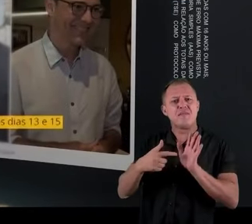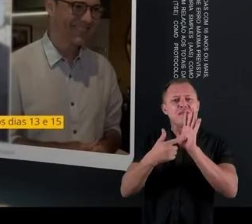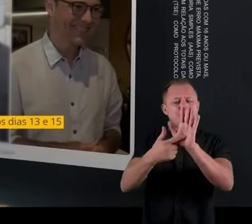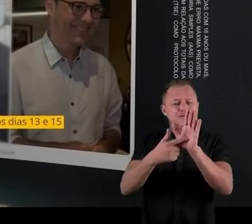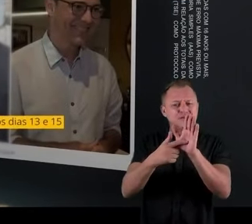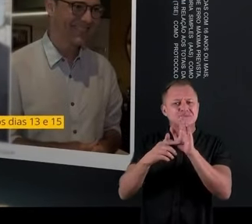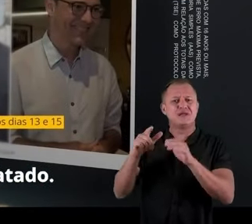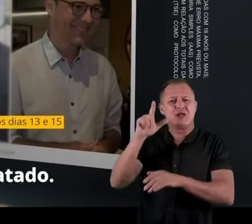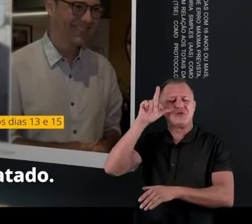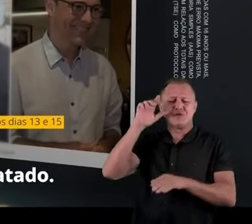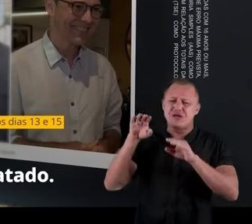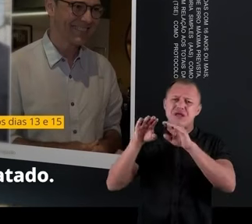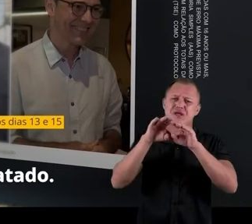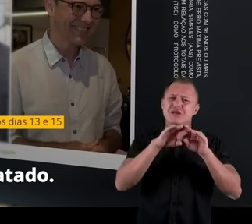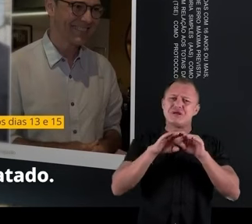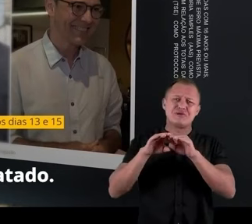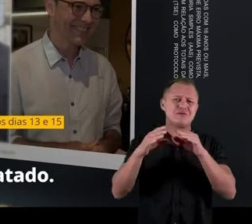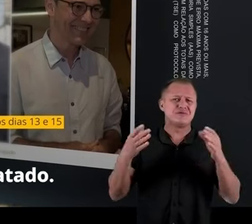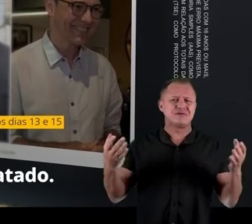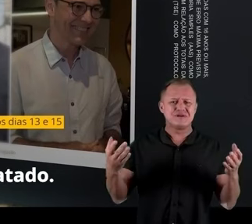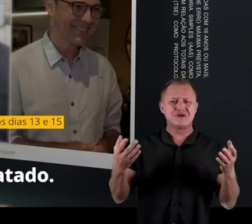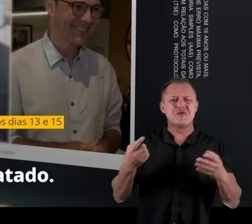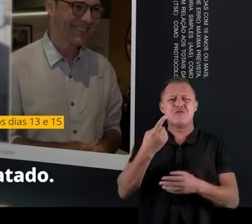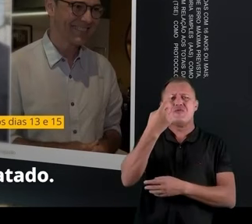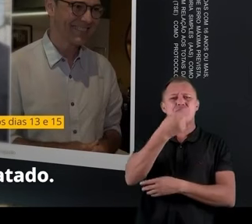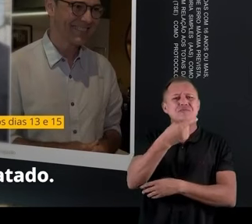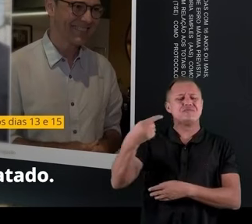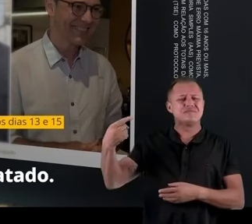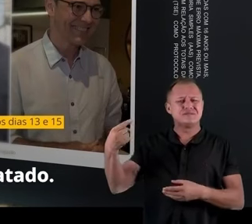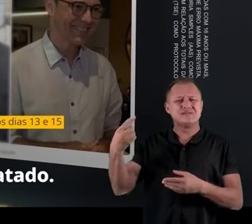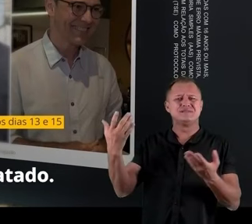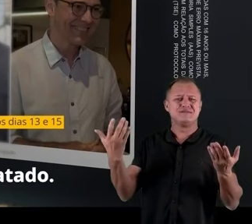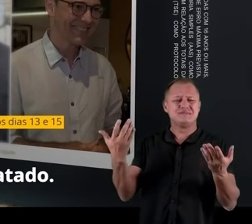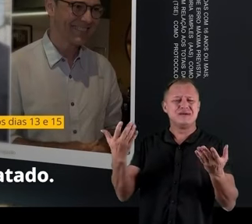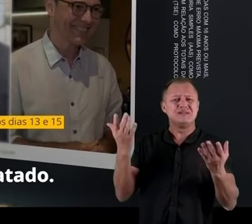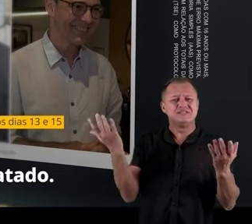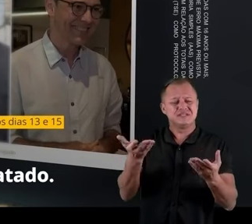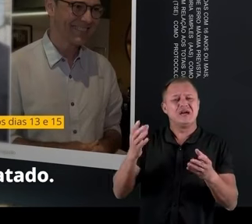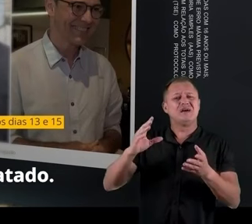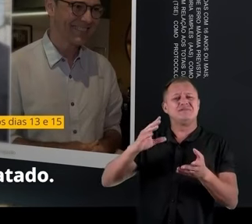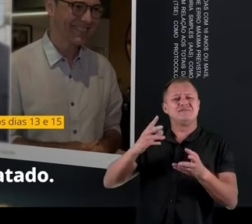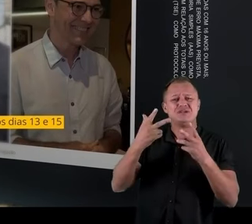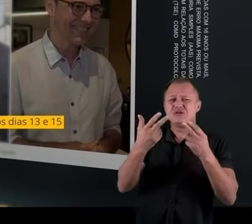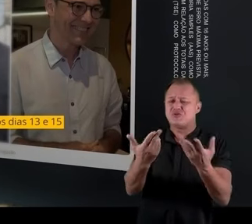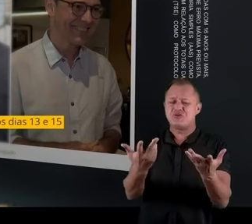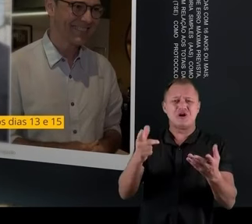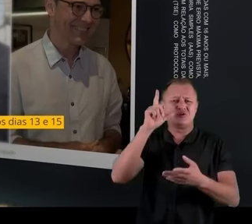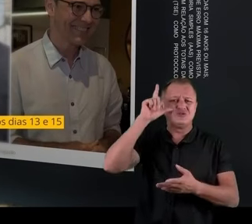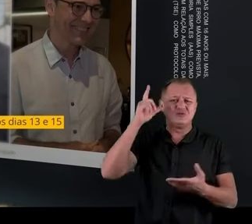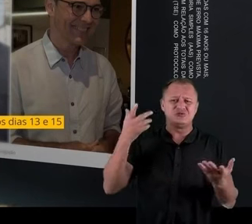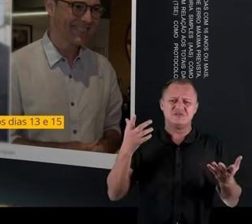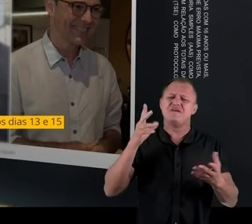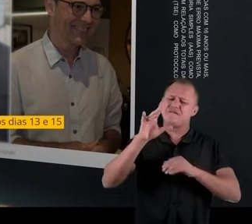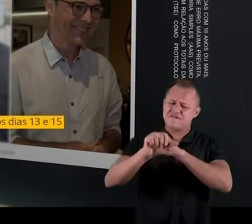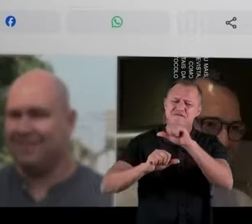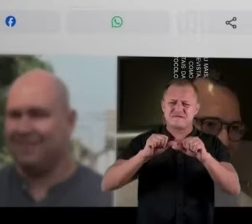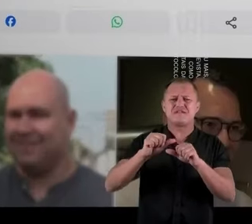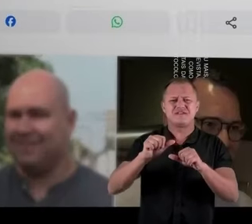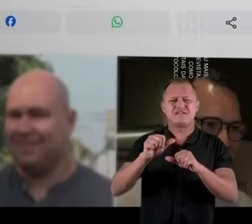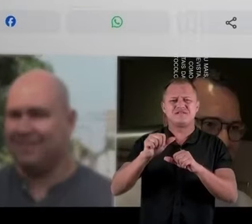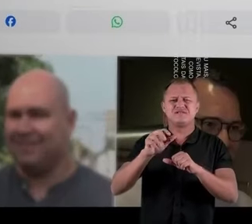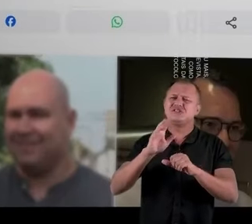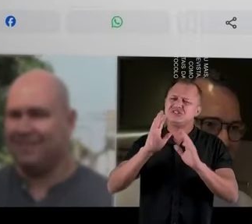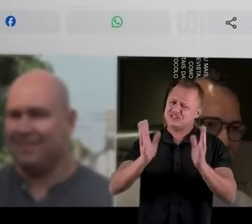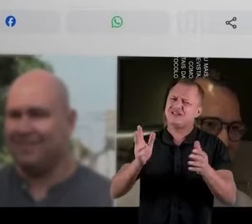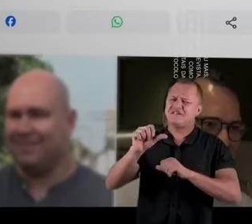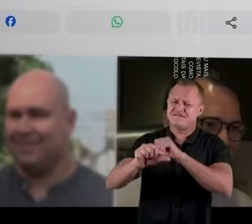Ludo empatou. Gente, com uma semana de campanha e Ludo já tá empatado. Nós vamos virar. Aliás,